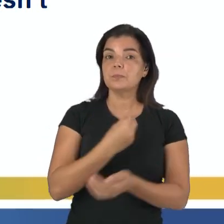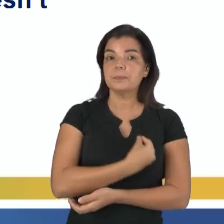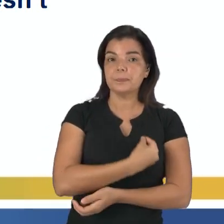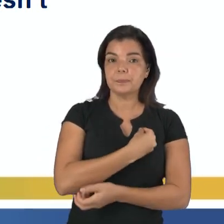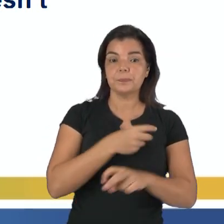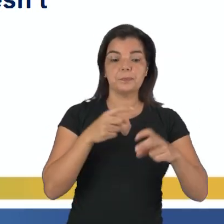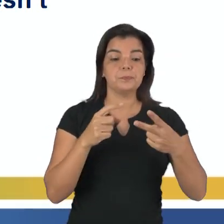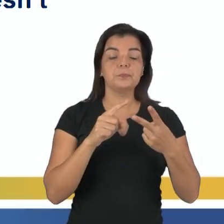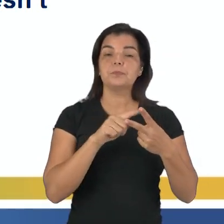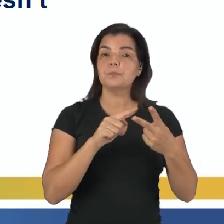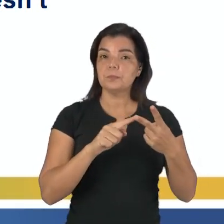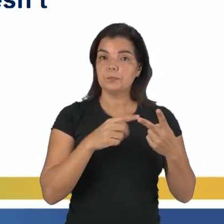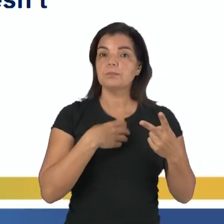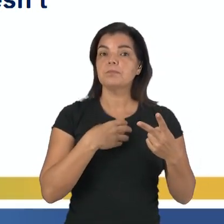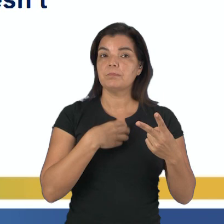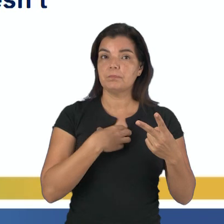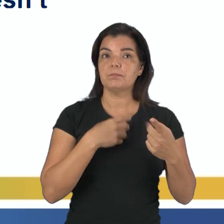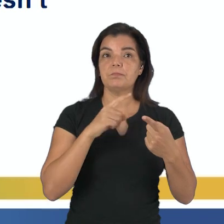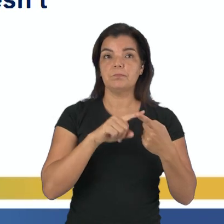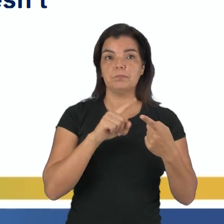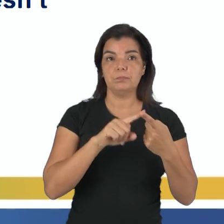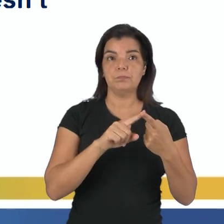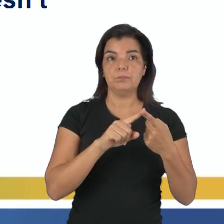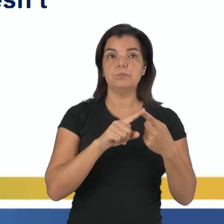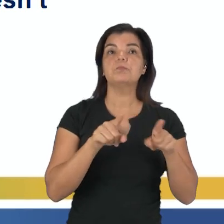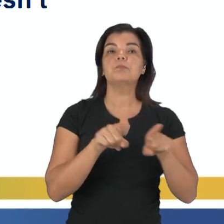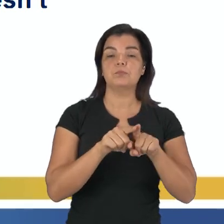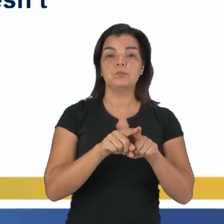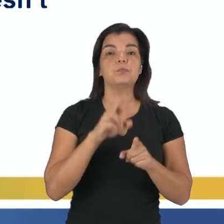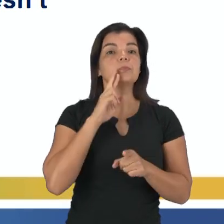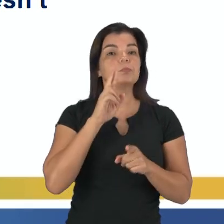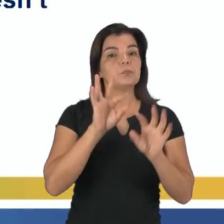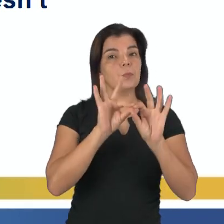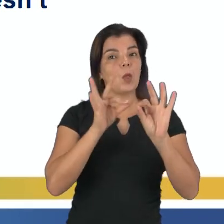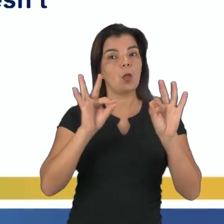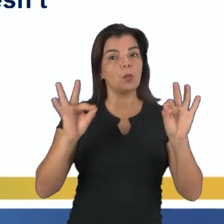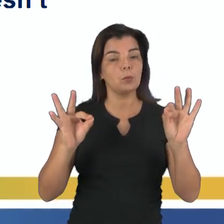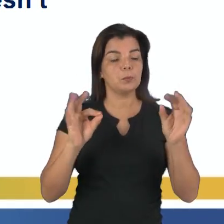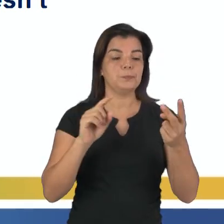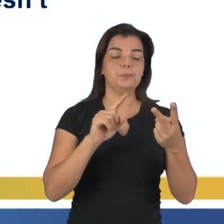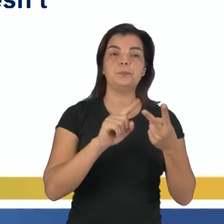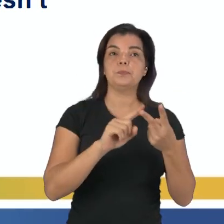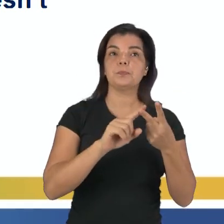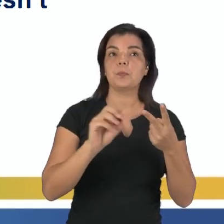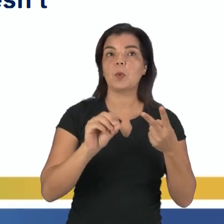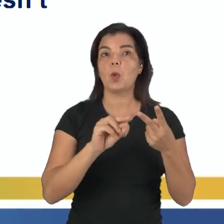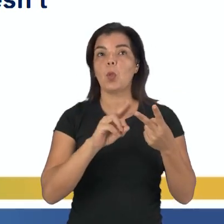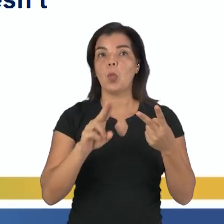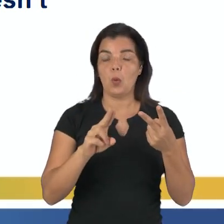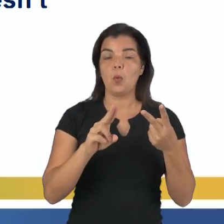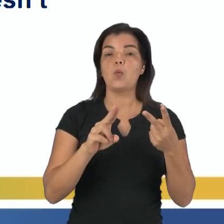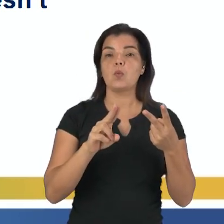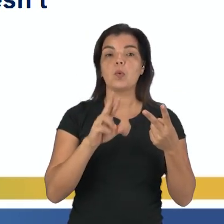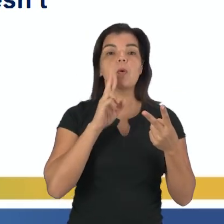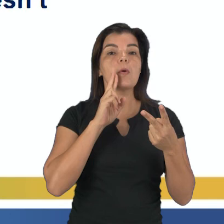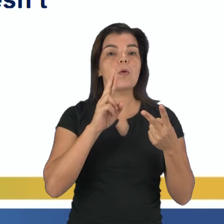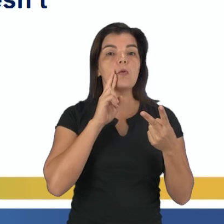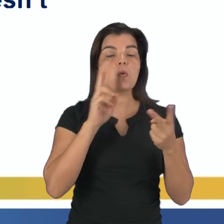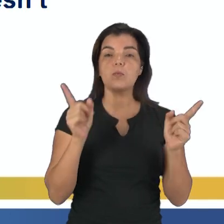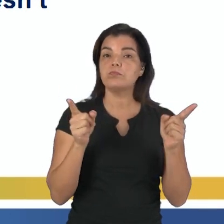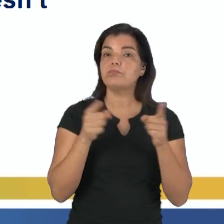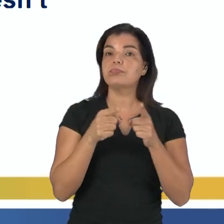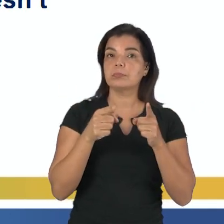temos duas formas. Você pode dar uma long answer, que é uma resposta longa, ou uma short answer, que é uma